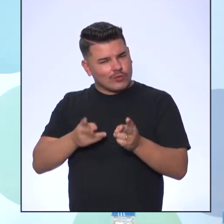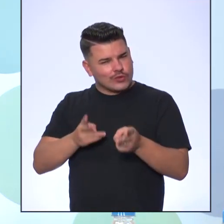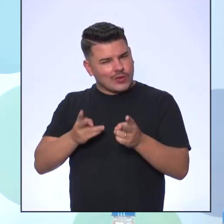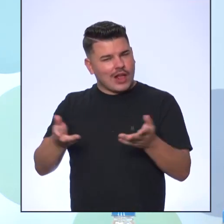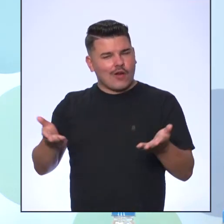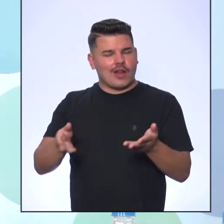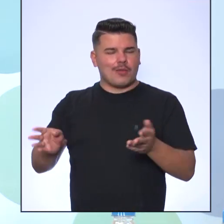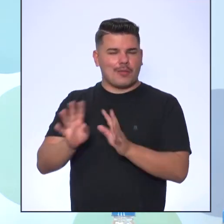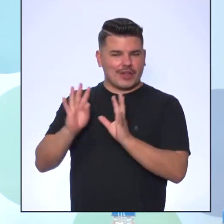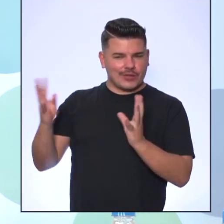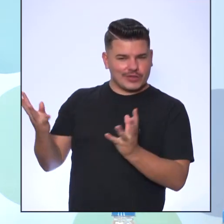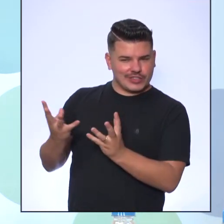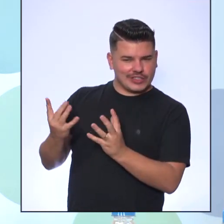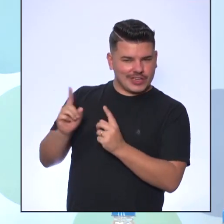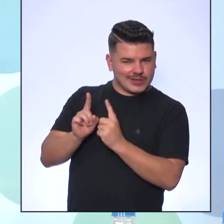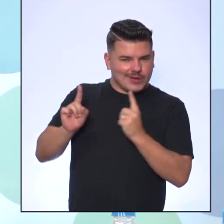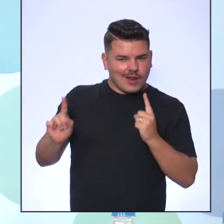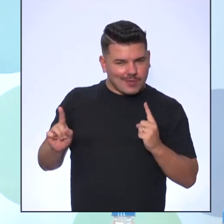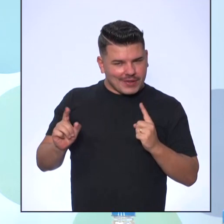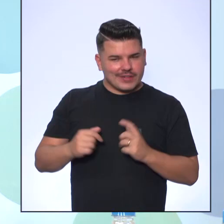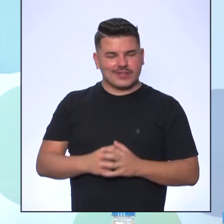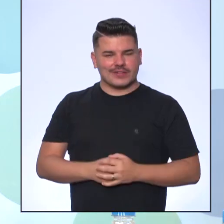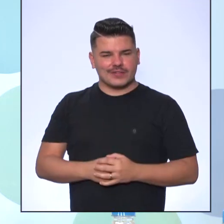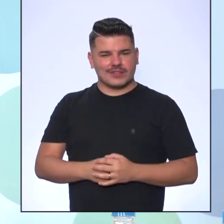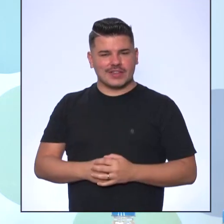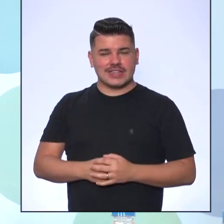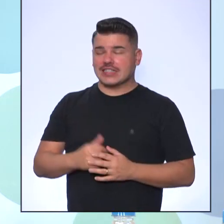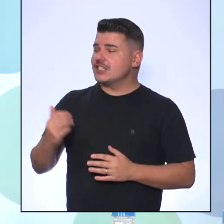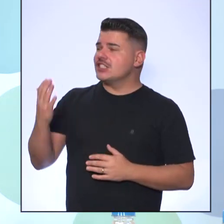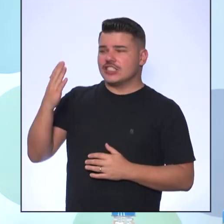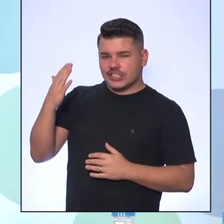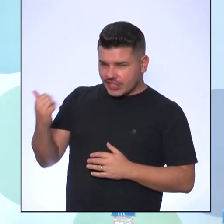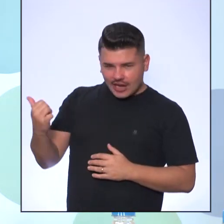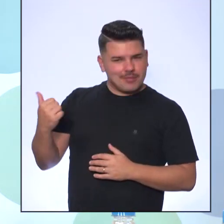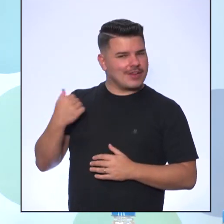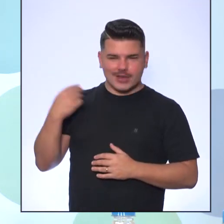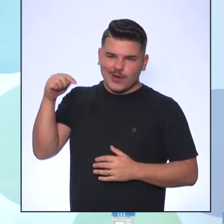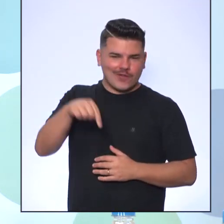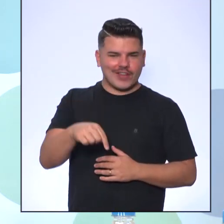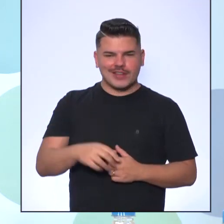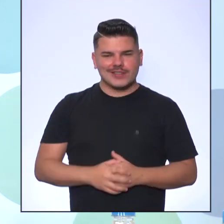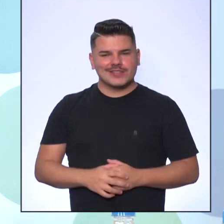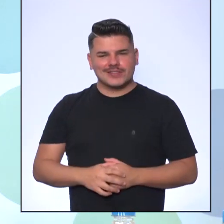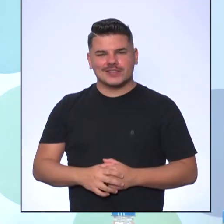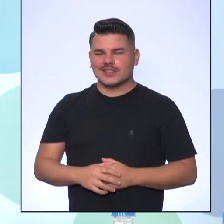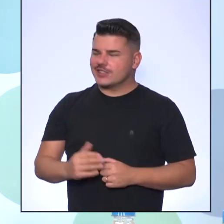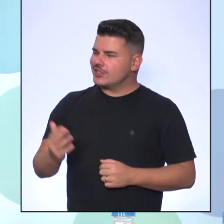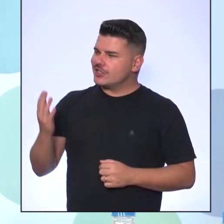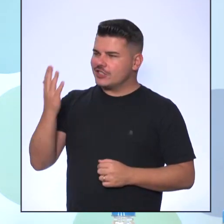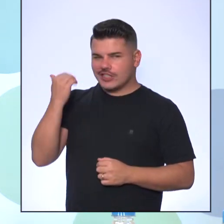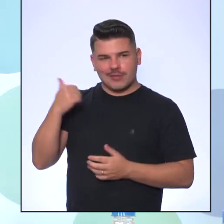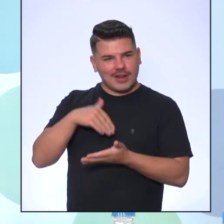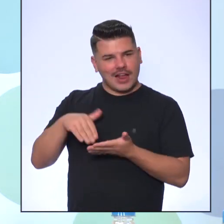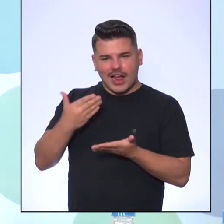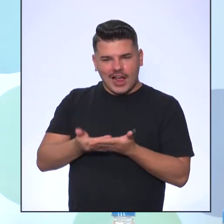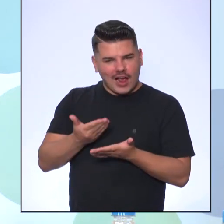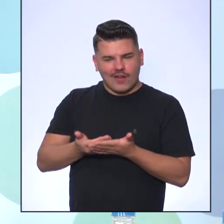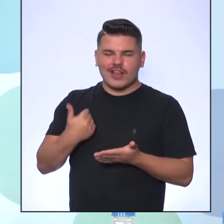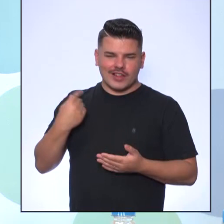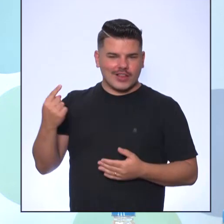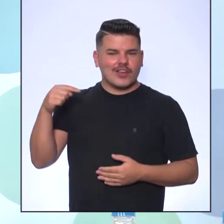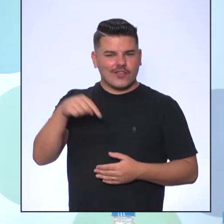isolamento social. Então, é só chamar, secretário, que a gente está aí, que a gente vai estar